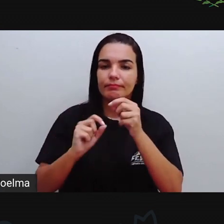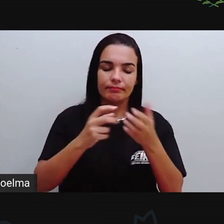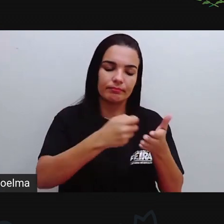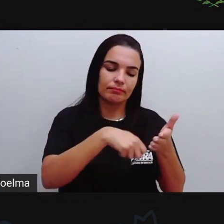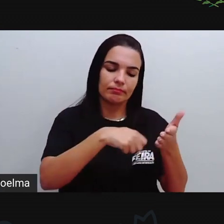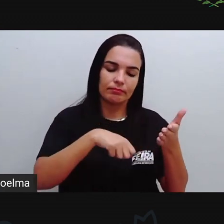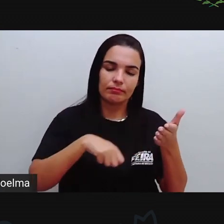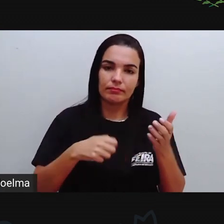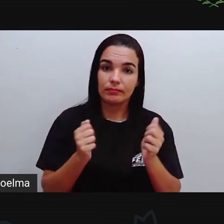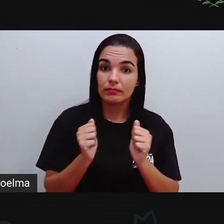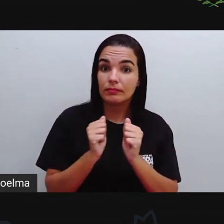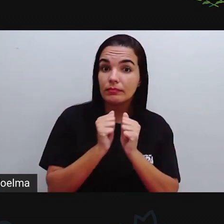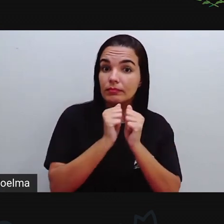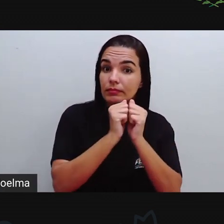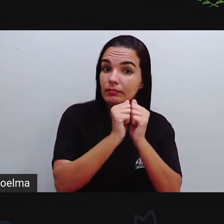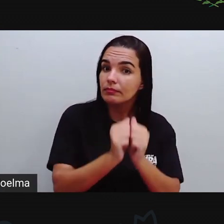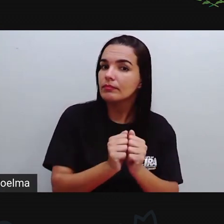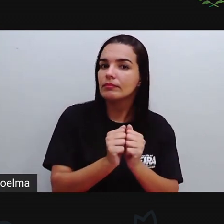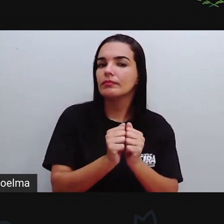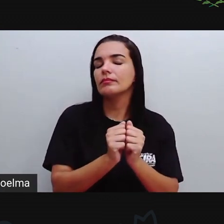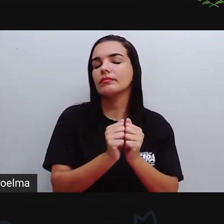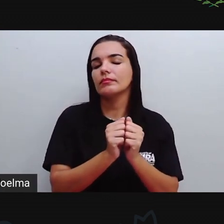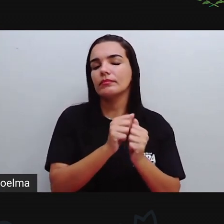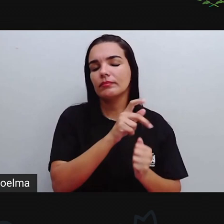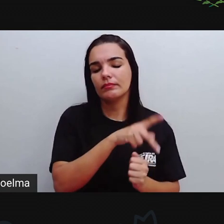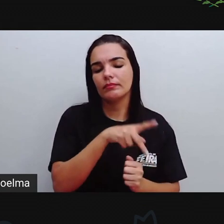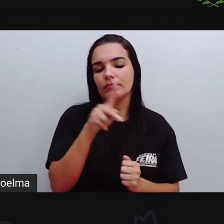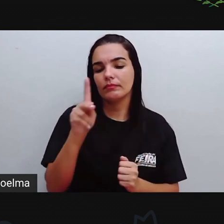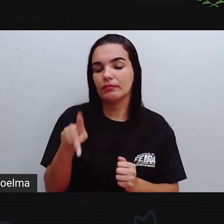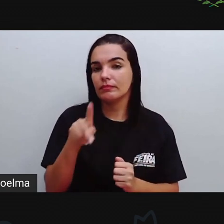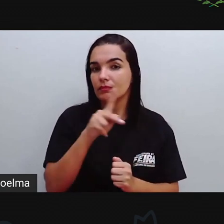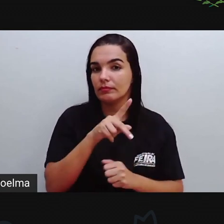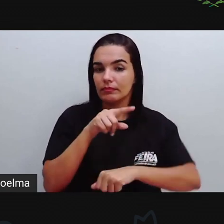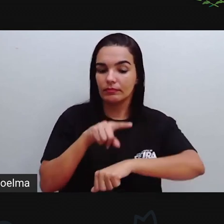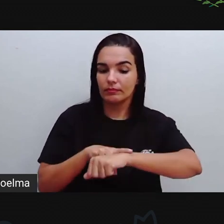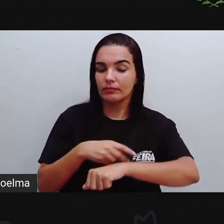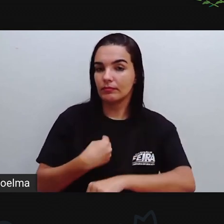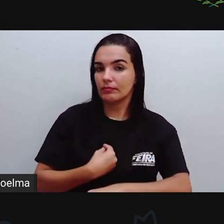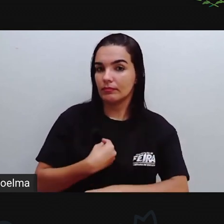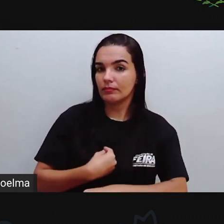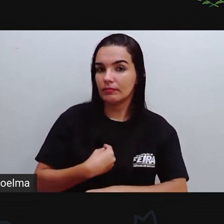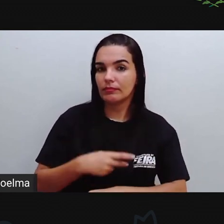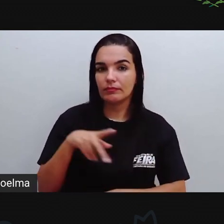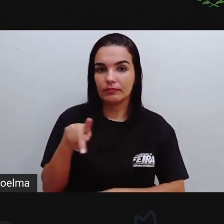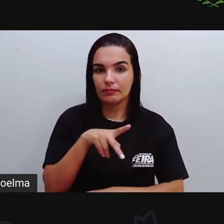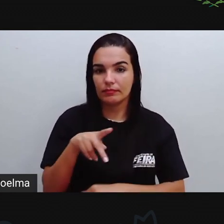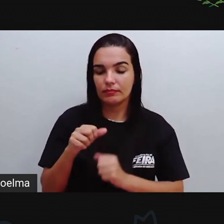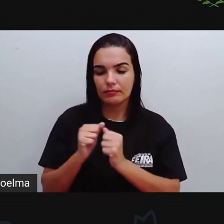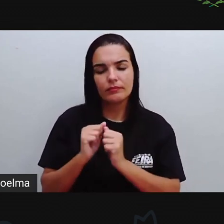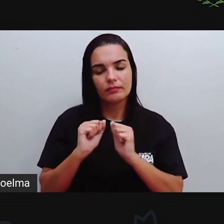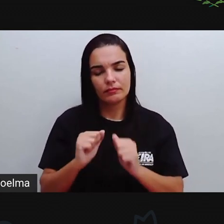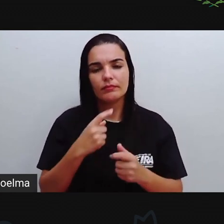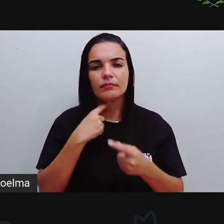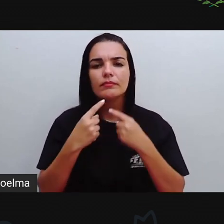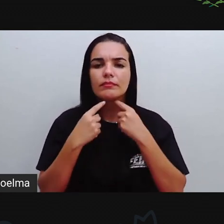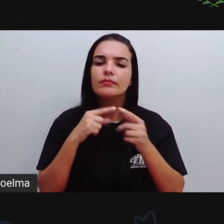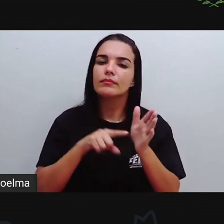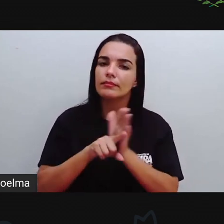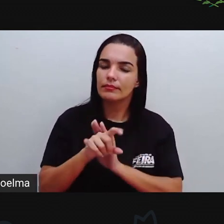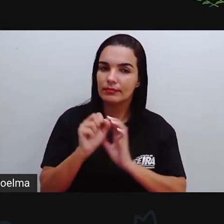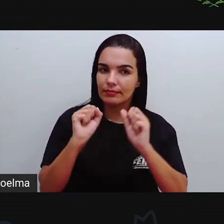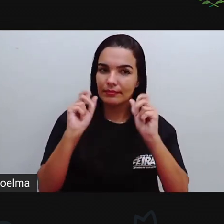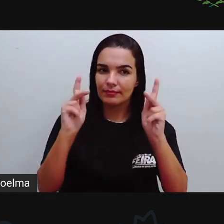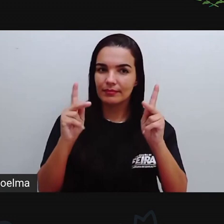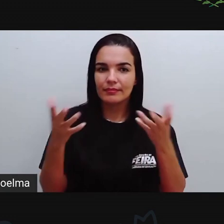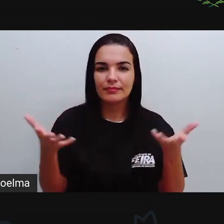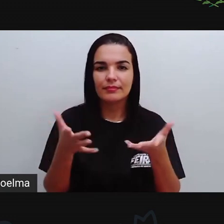vocês, ou até mesmo na própria atividade, quando vocês estiverem no momento presencial, vocês tiram essas dúvidas com os professores de vocês, certo?